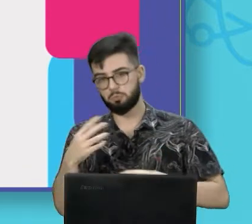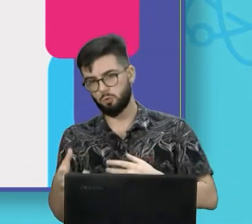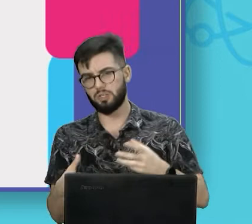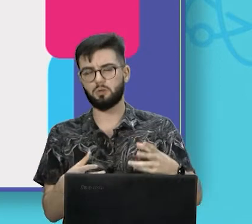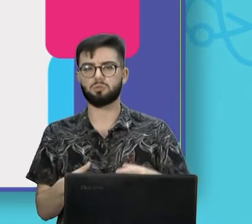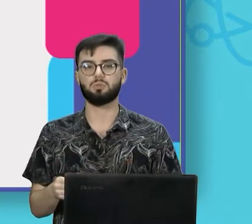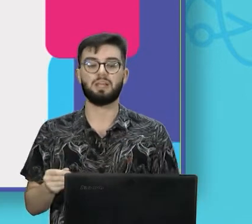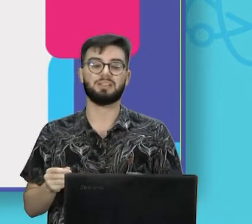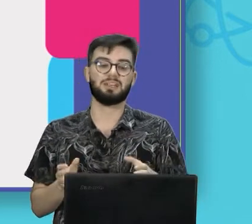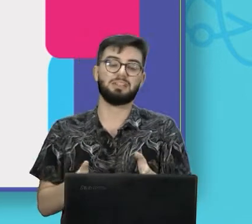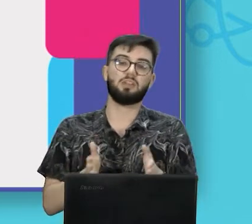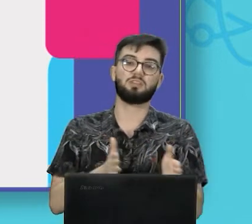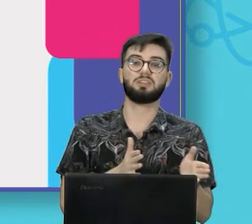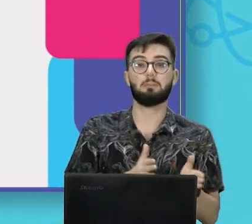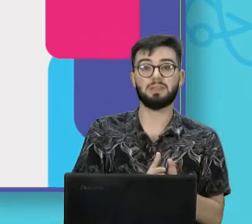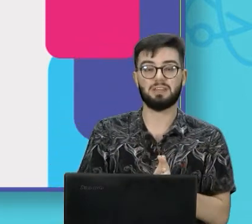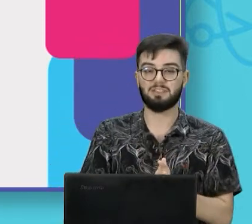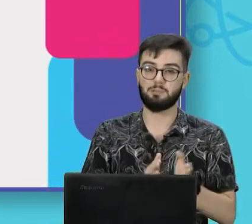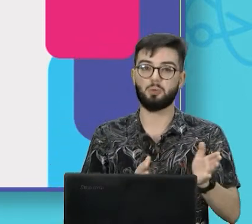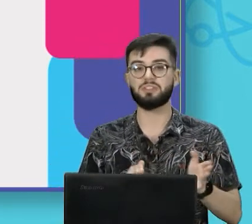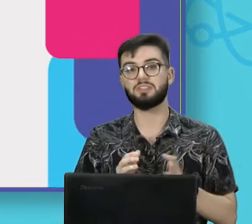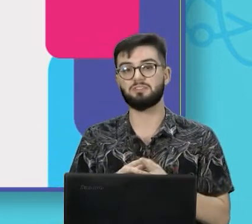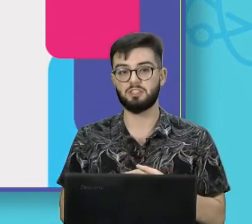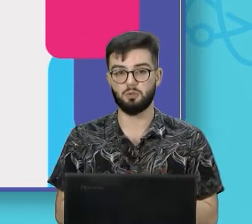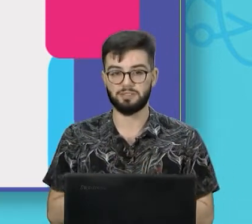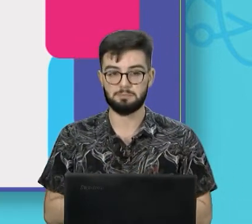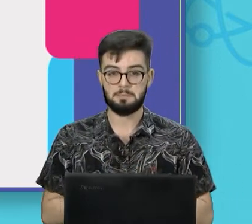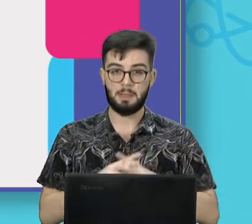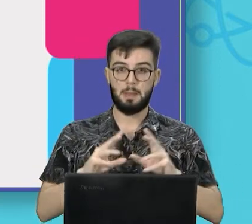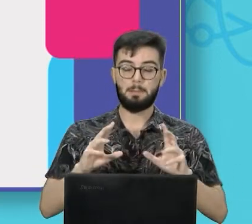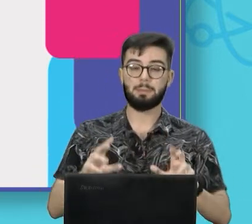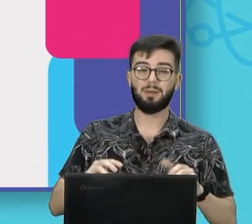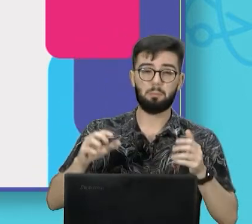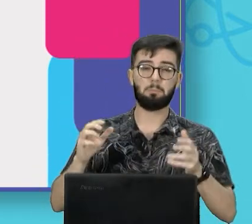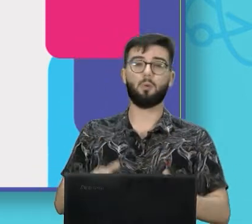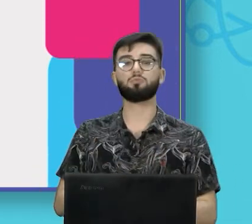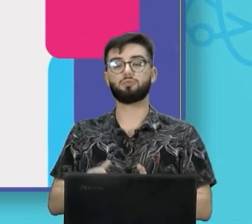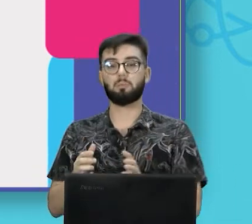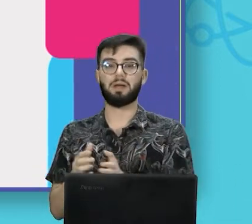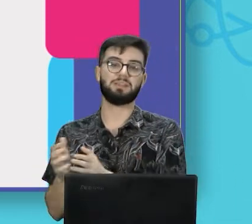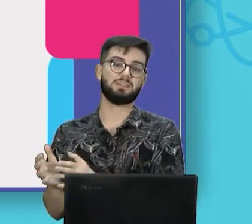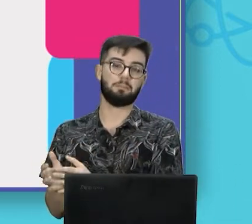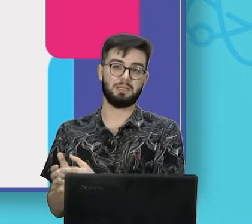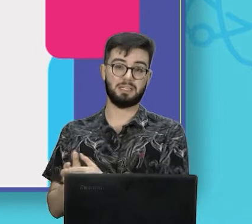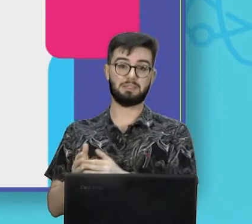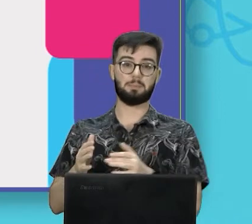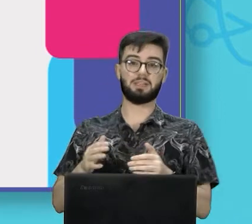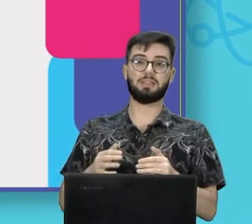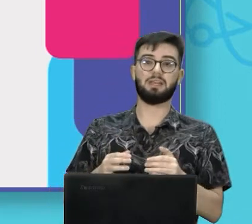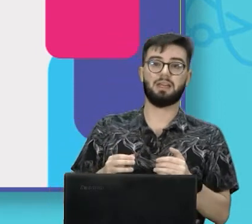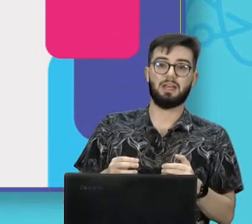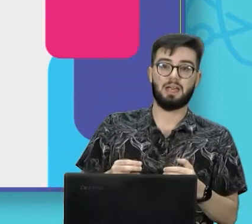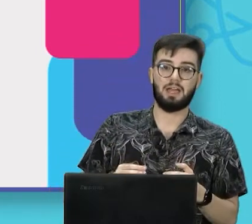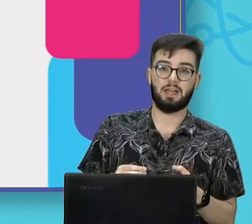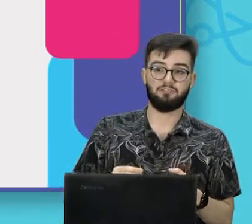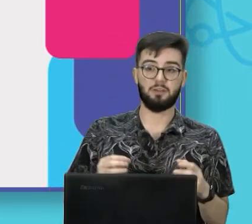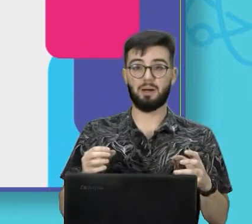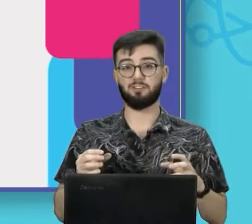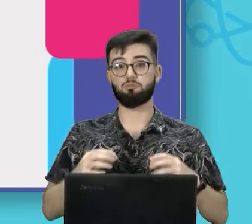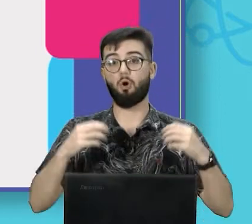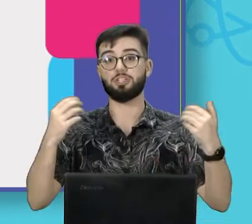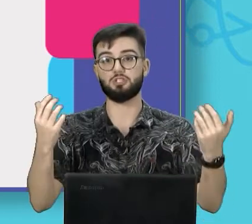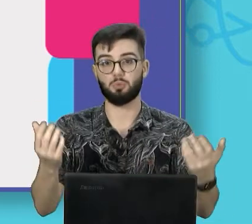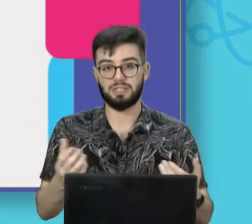de ruptura de continuidade Sally da nossa Independência em 1822 primeiro ponto de um país independente para ter